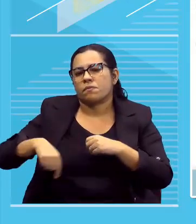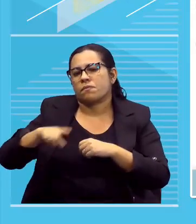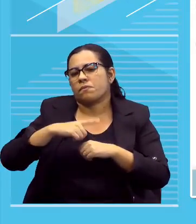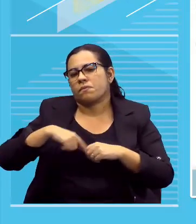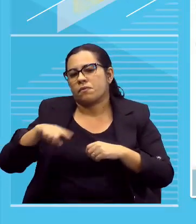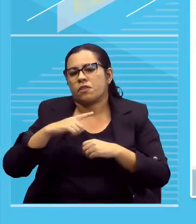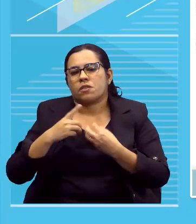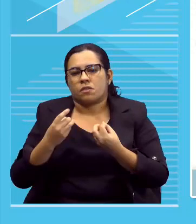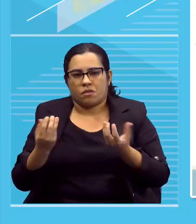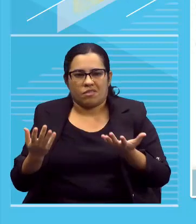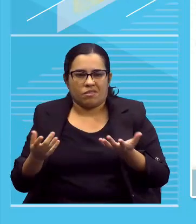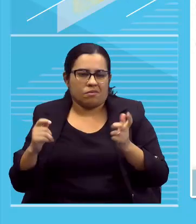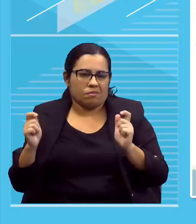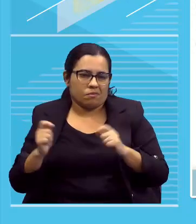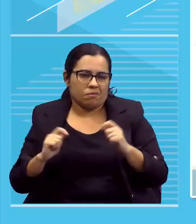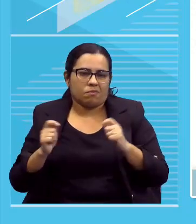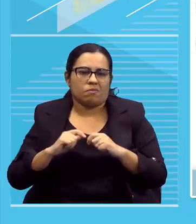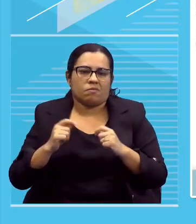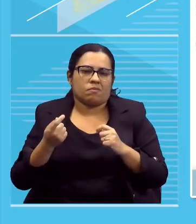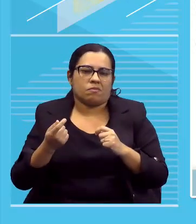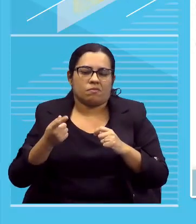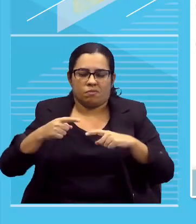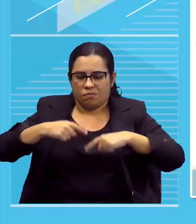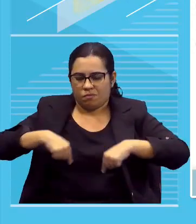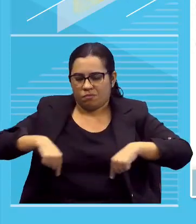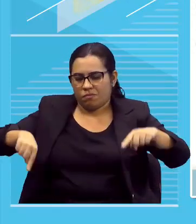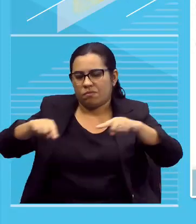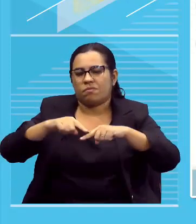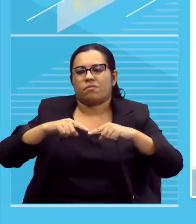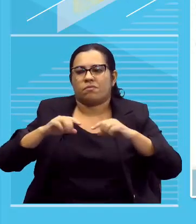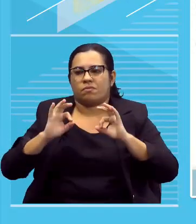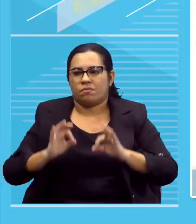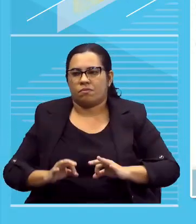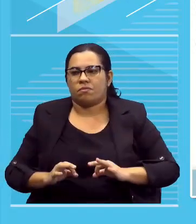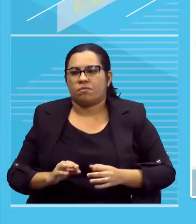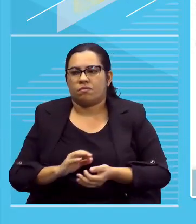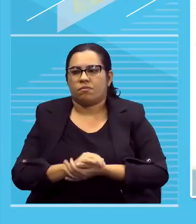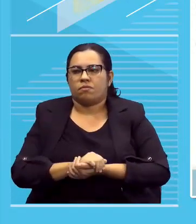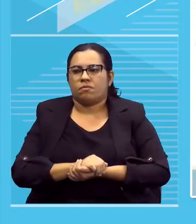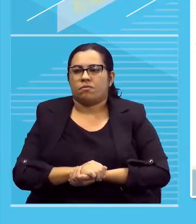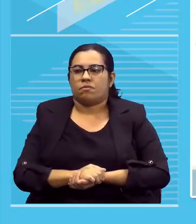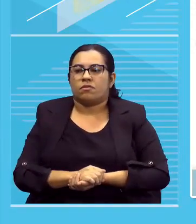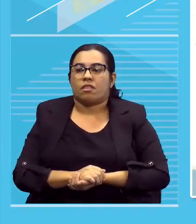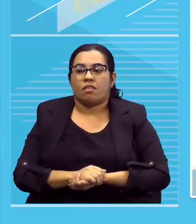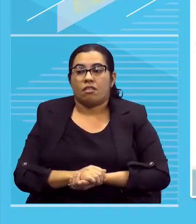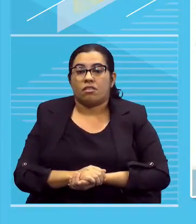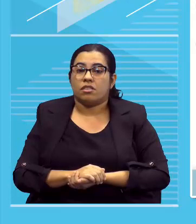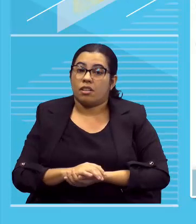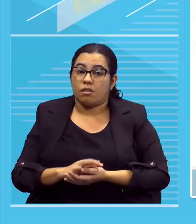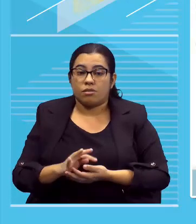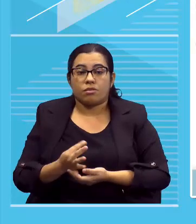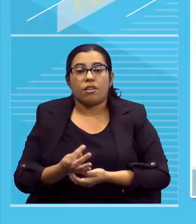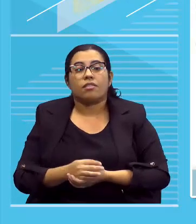consumindo você pode usar água do rio mas dá Nascente dele